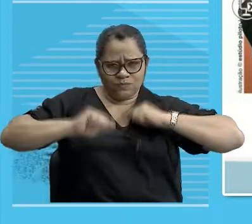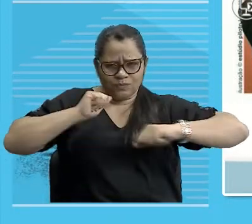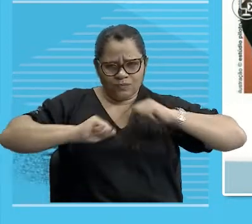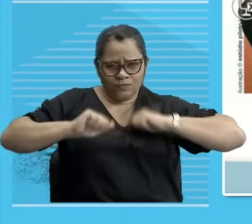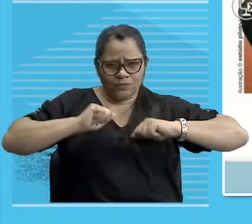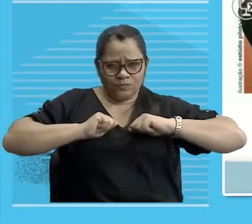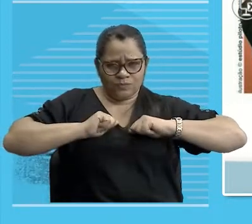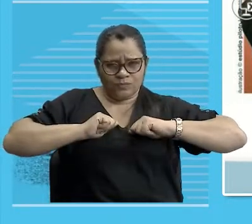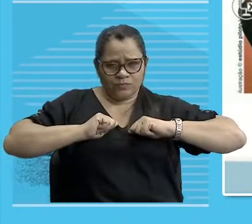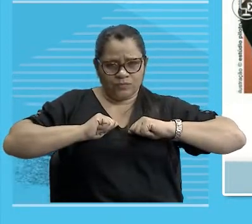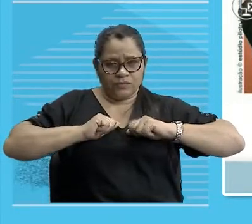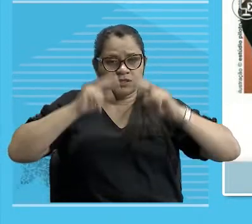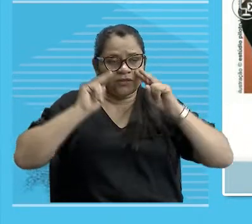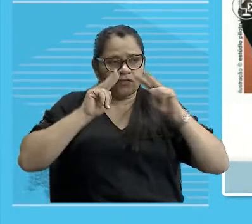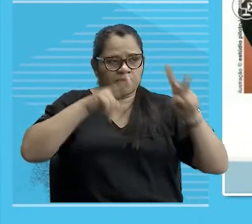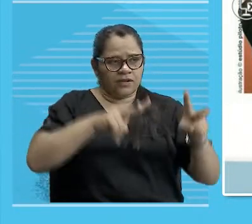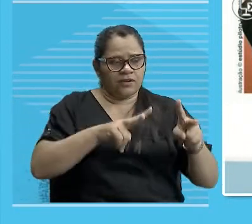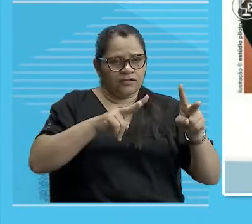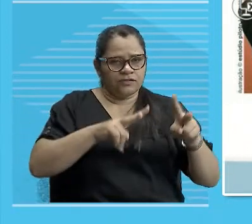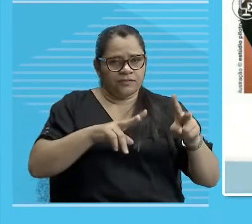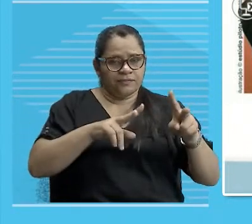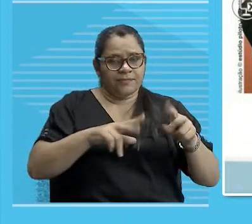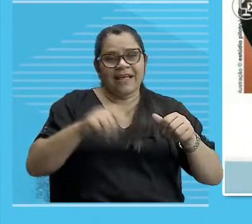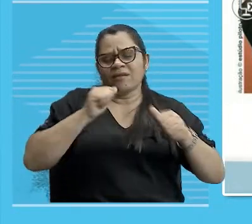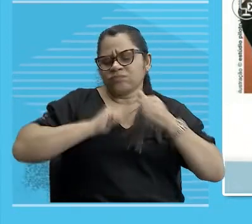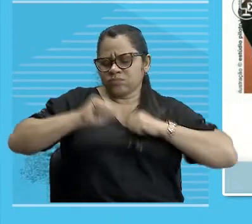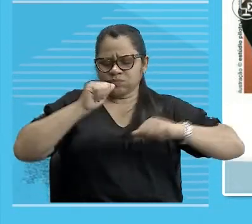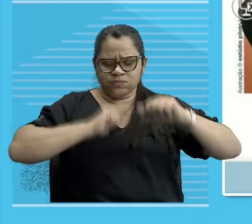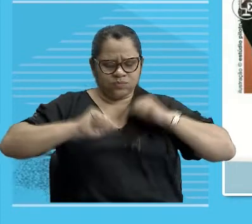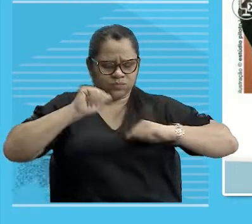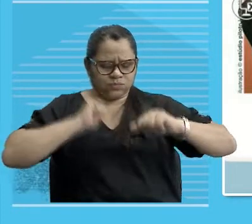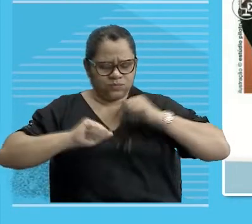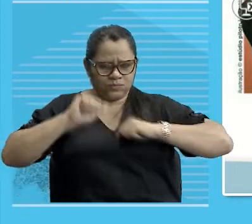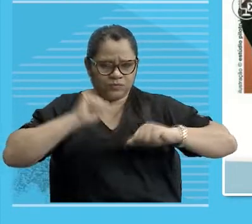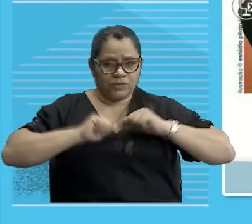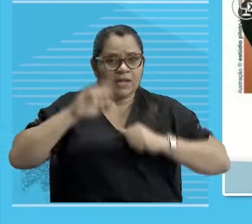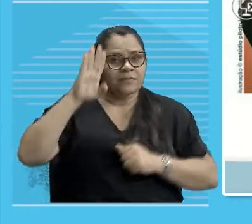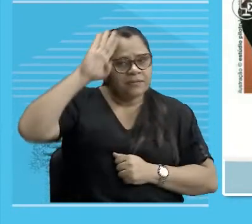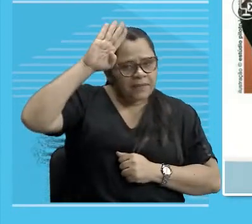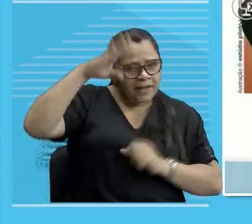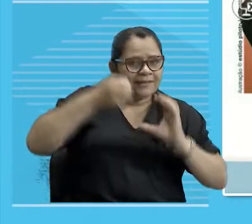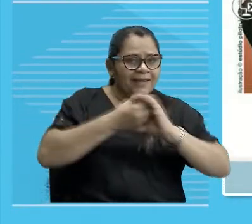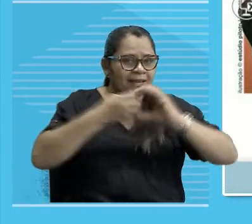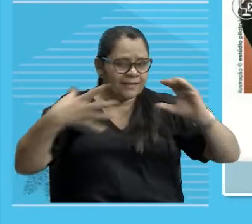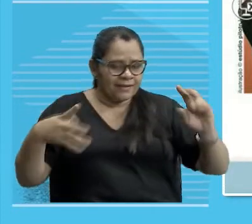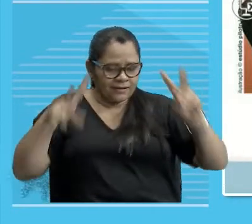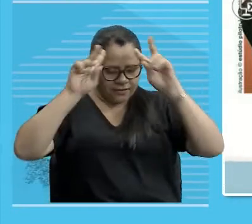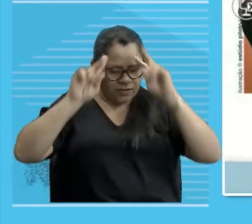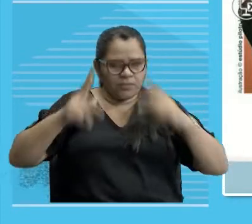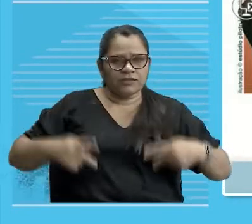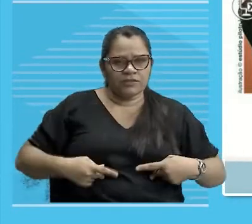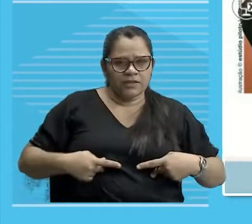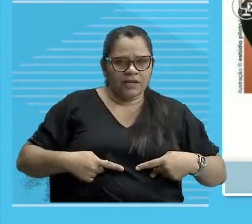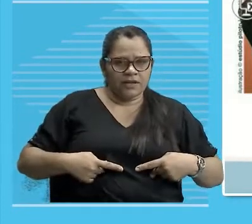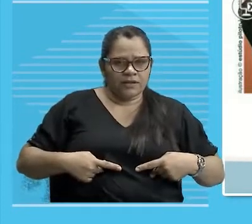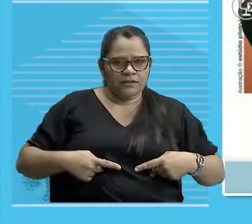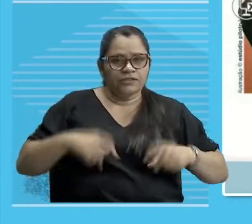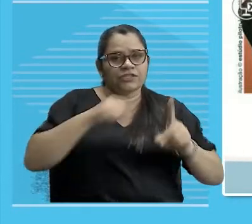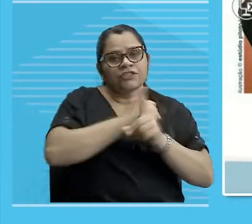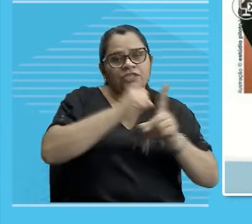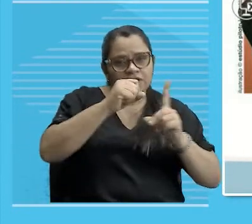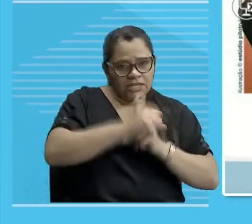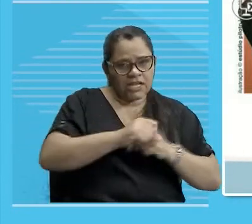Então vamos lá para a gente entender. Ansiedade, pessoal, constitui uma das principais características humanas na sociedade